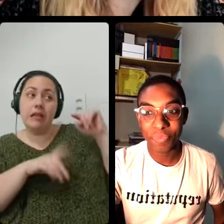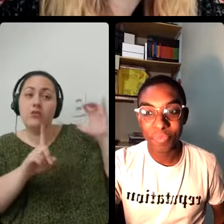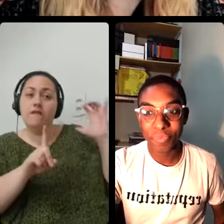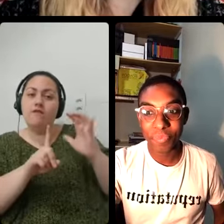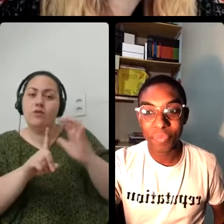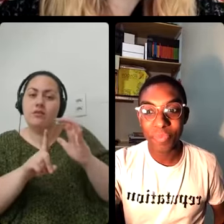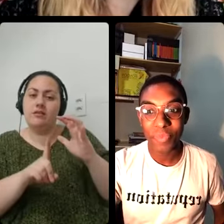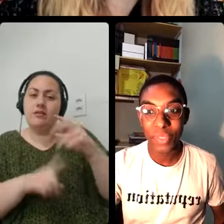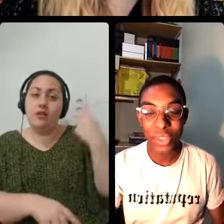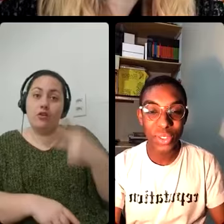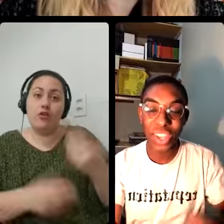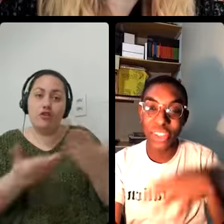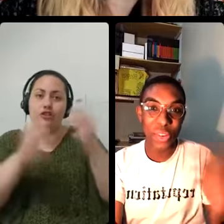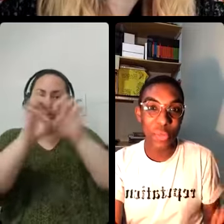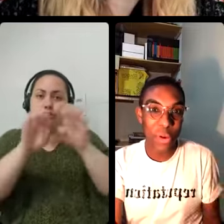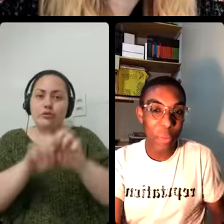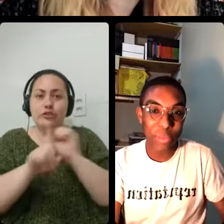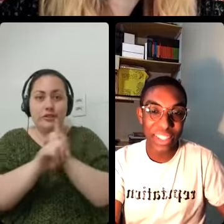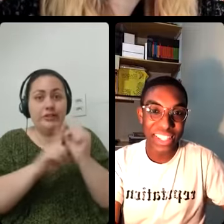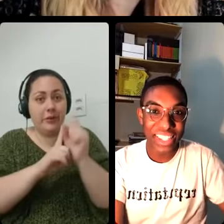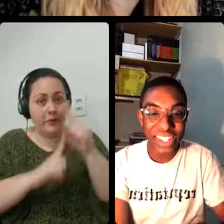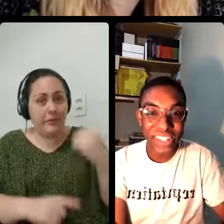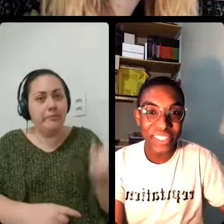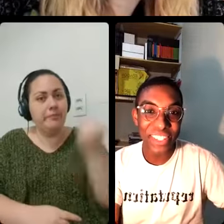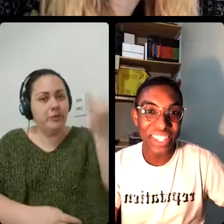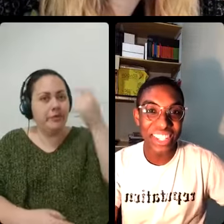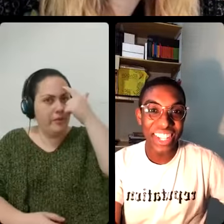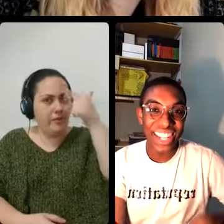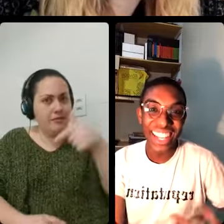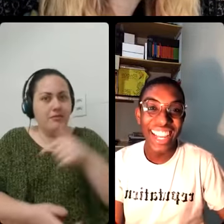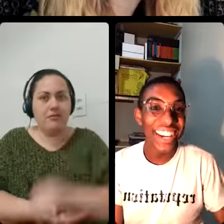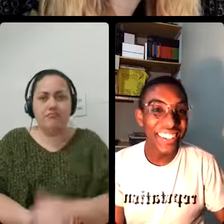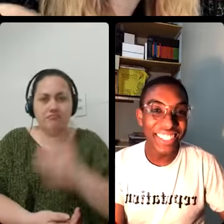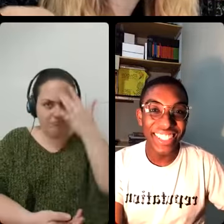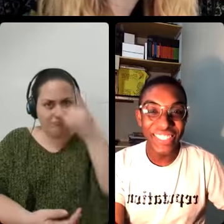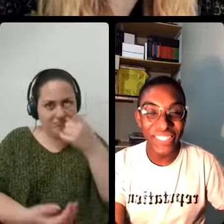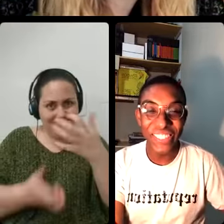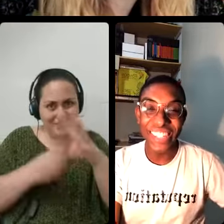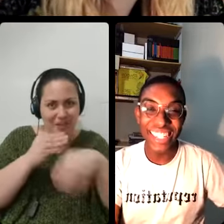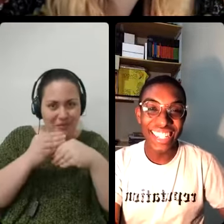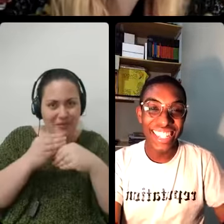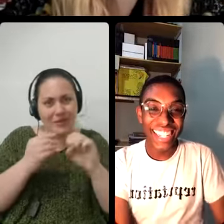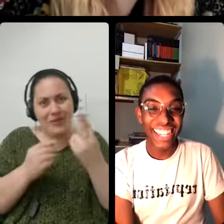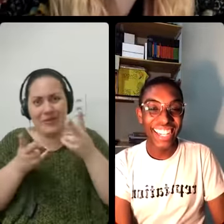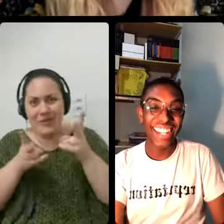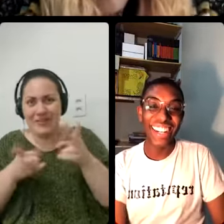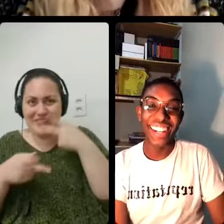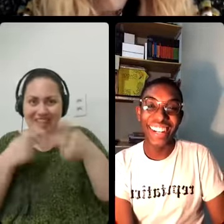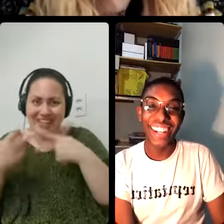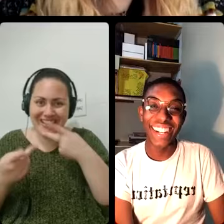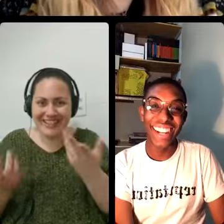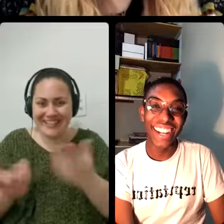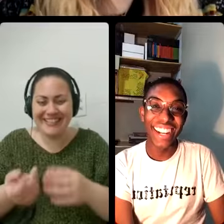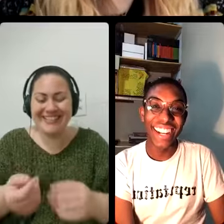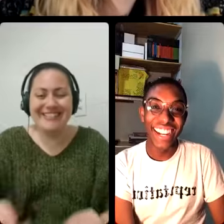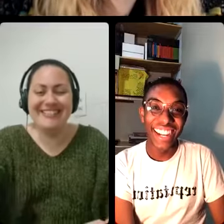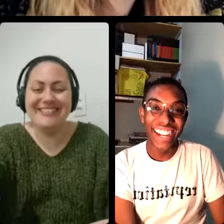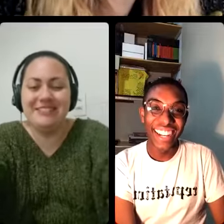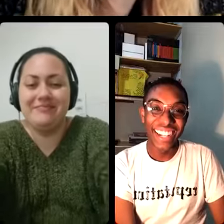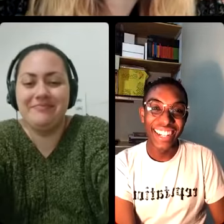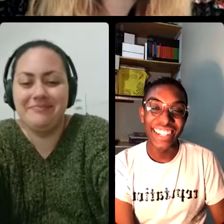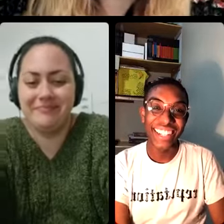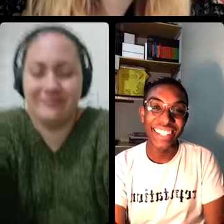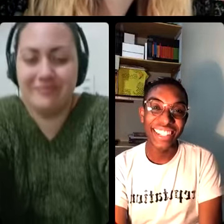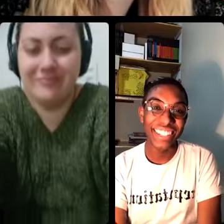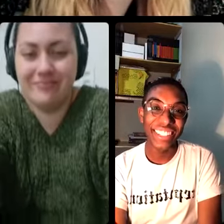importante. Não sei se tu quer fazer alguma complementação, a gente continua. Não, acho que